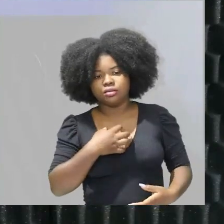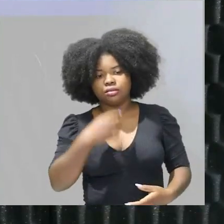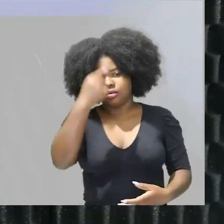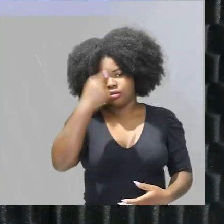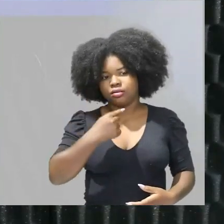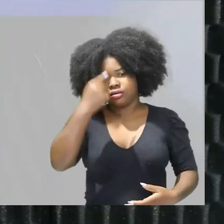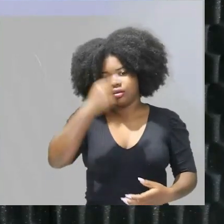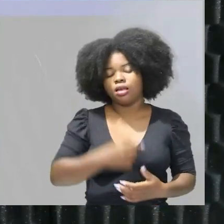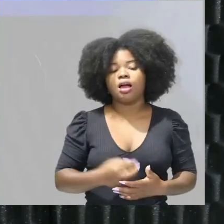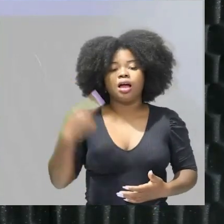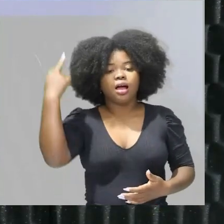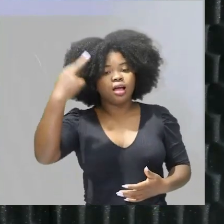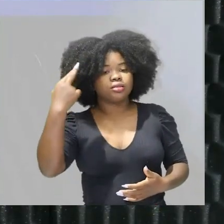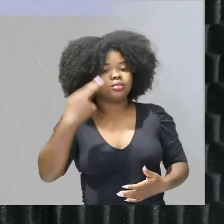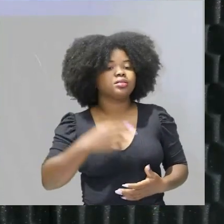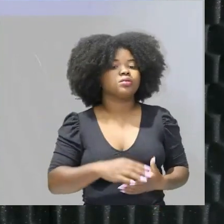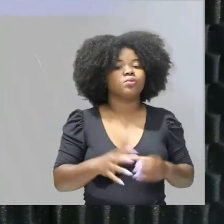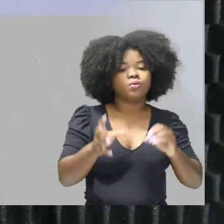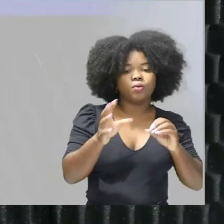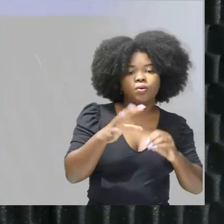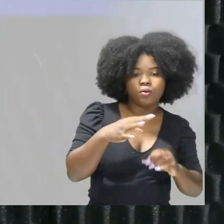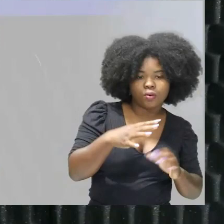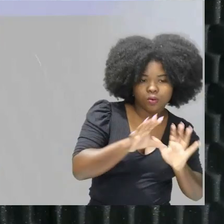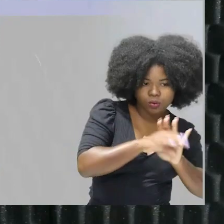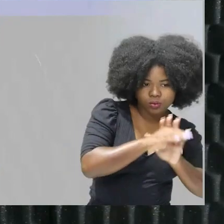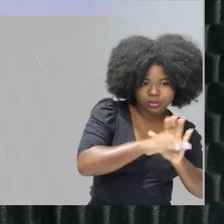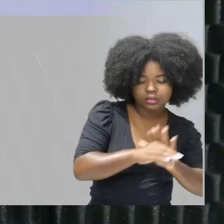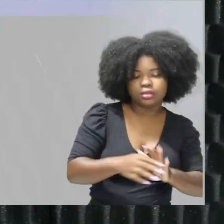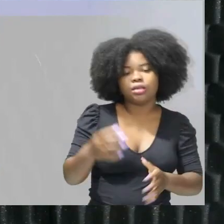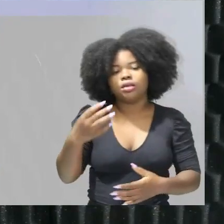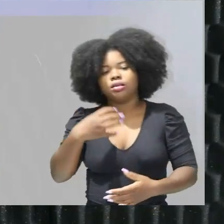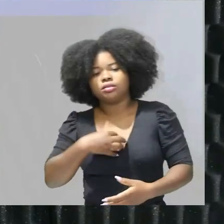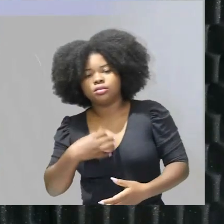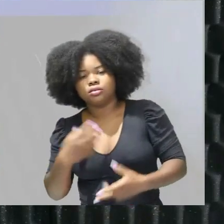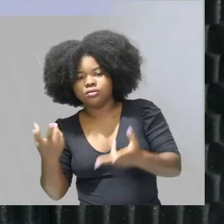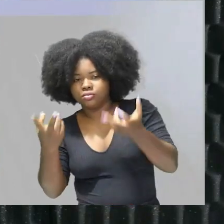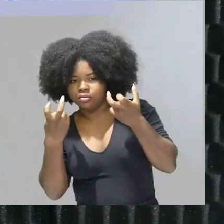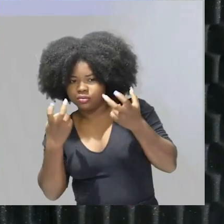conceitos sentidos percepção razão